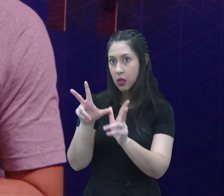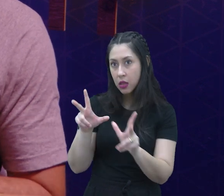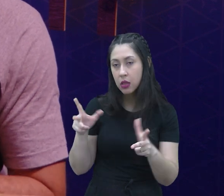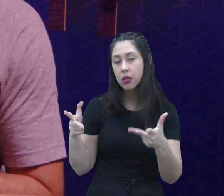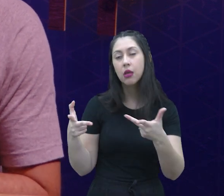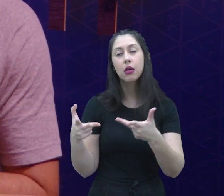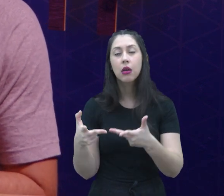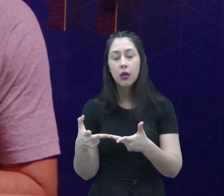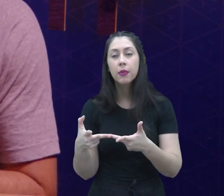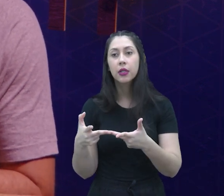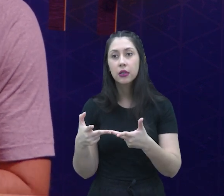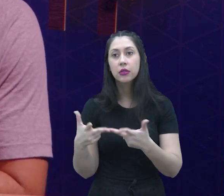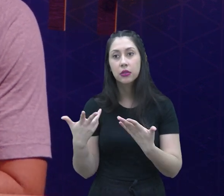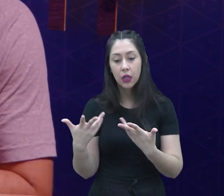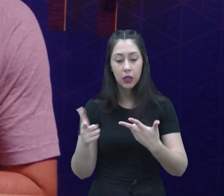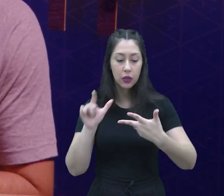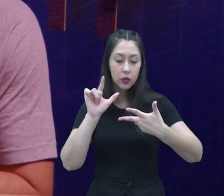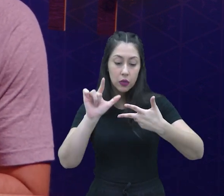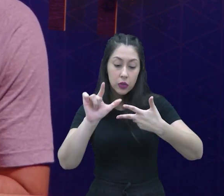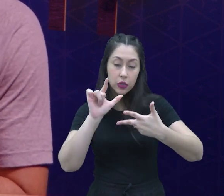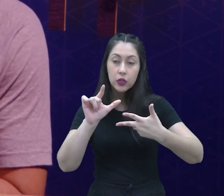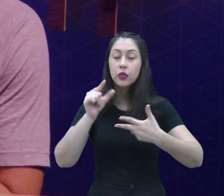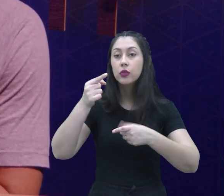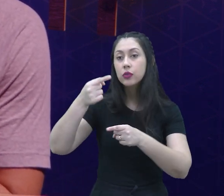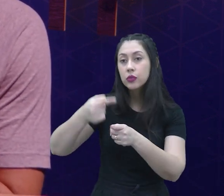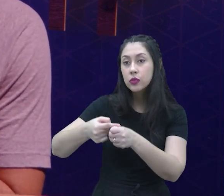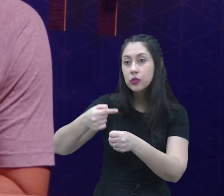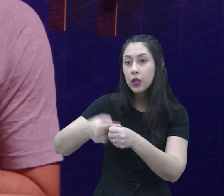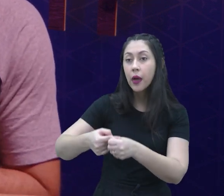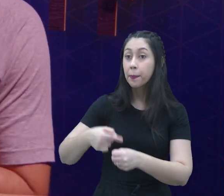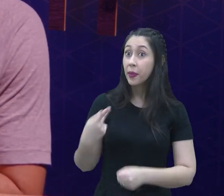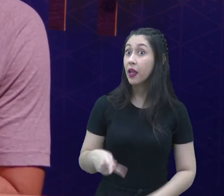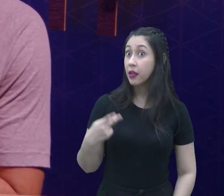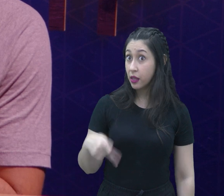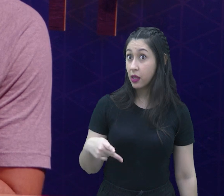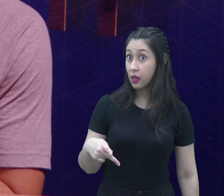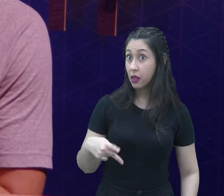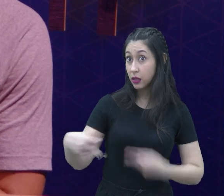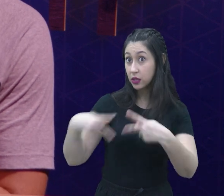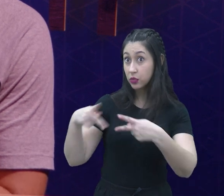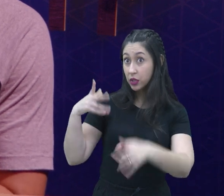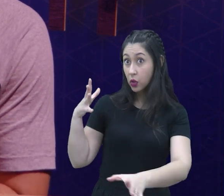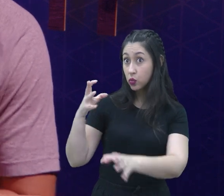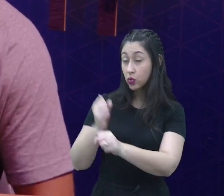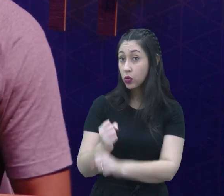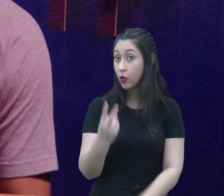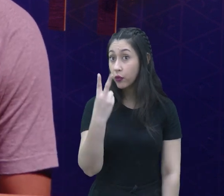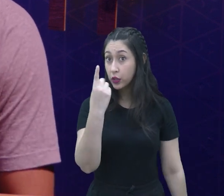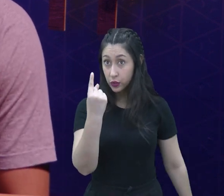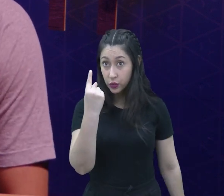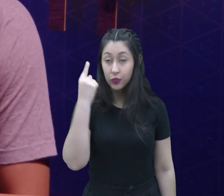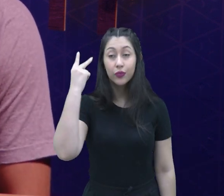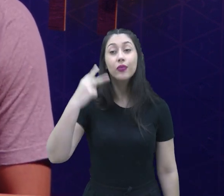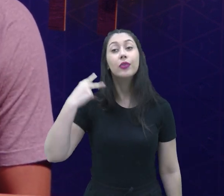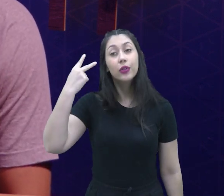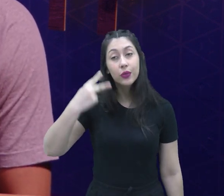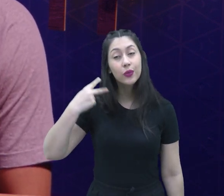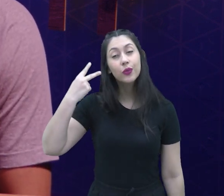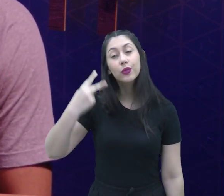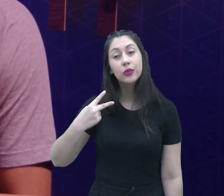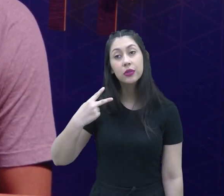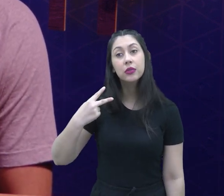a Câmara dos Vereadores, né, o Poder Legislativo Municipal. Aqui em São José são 21, né, vereadores.